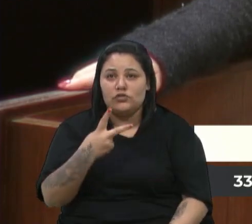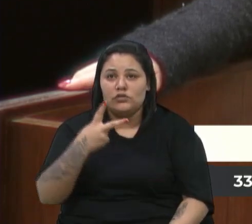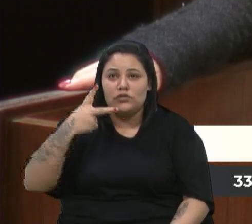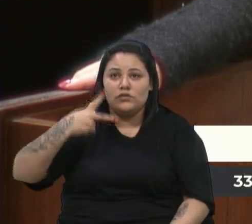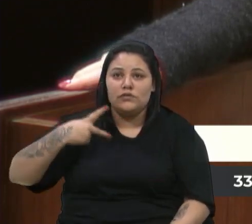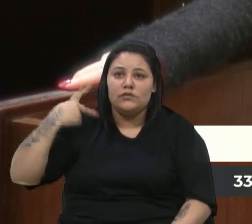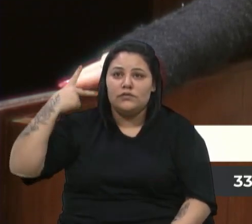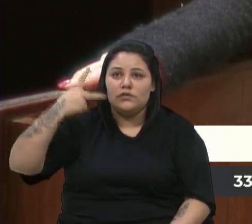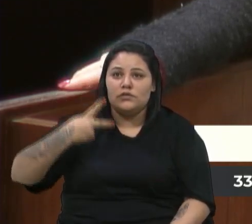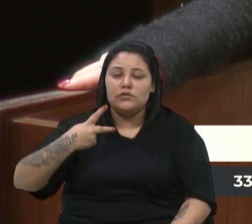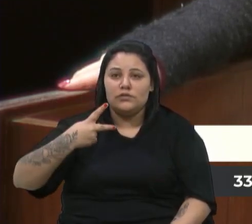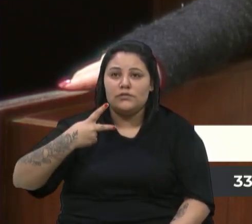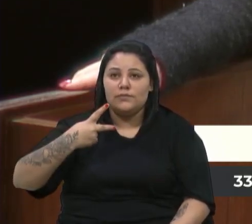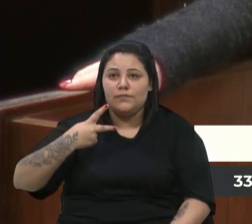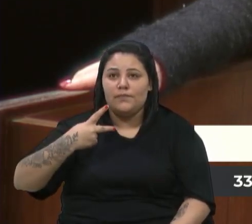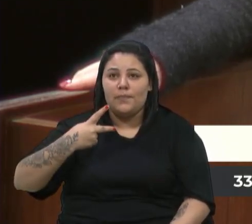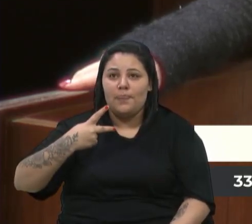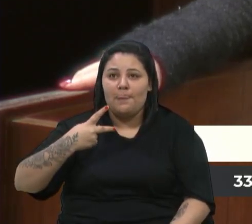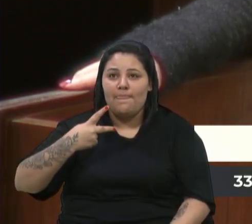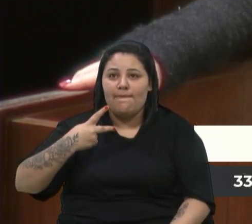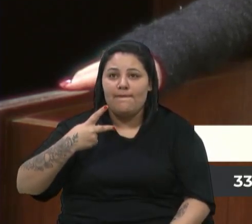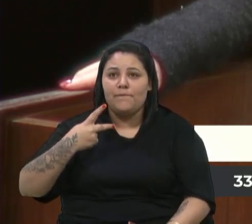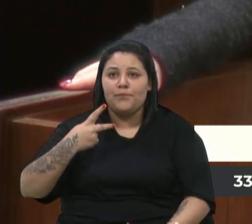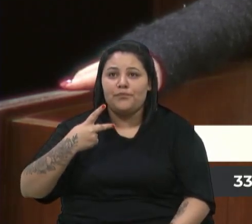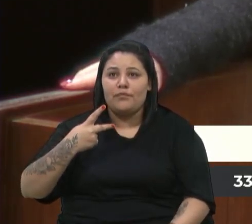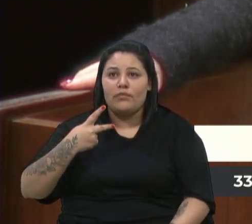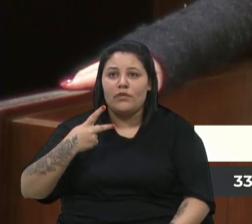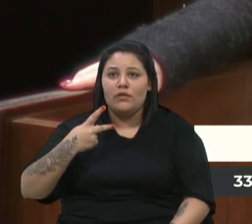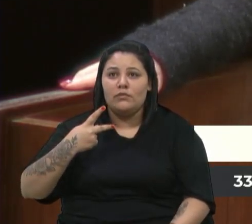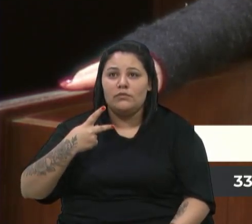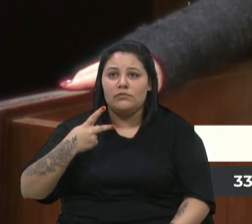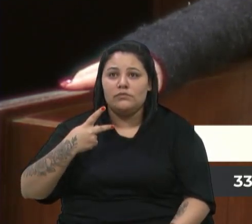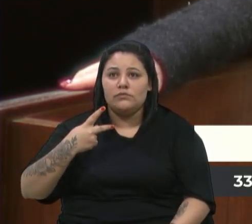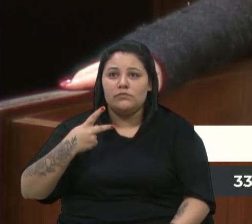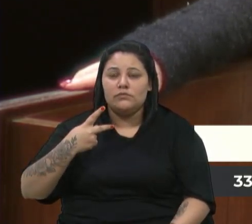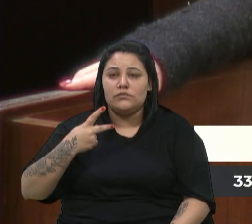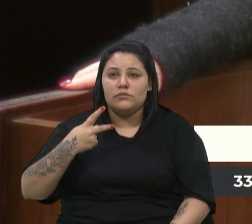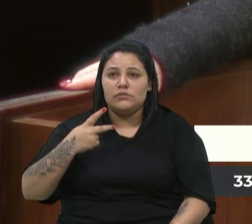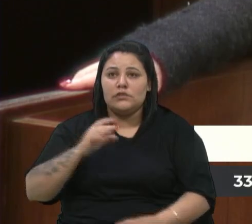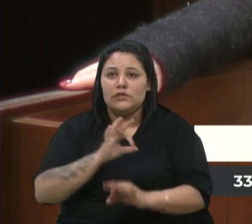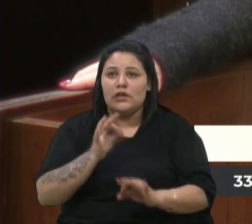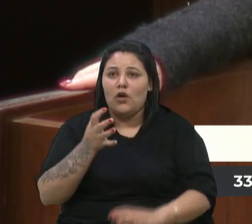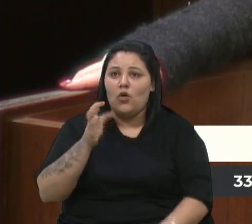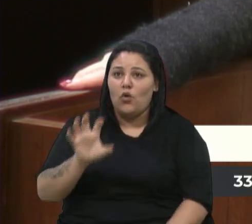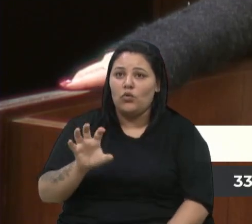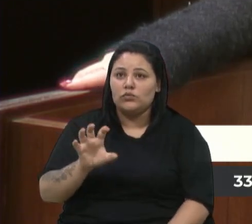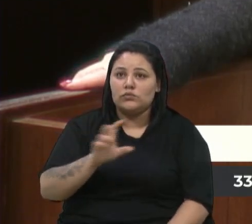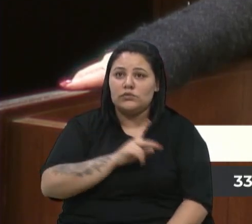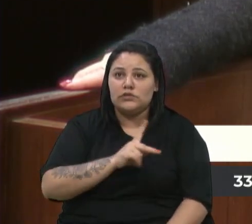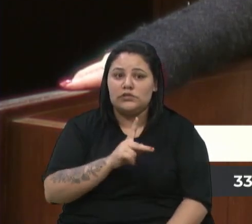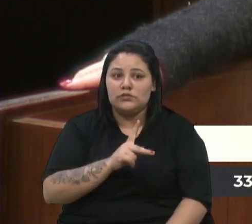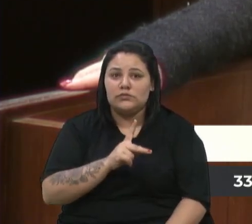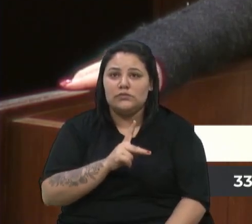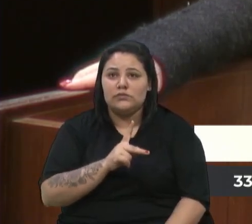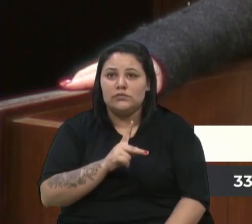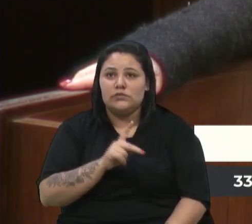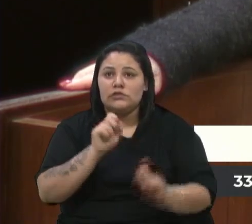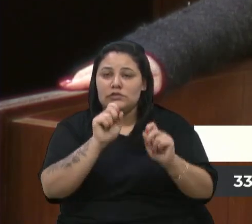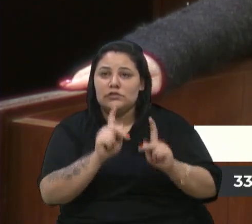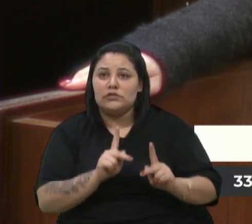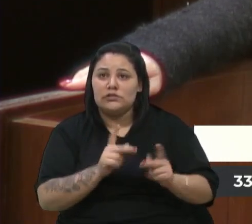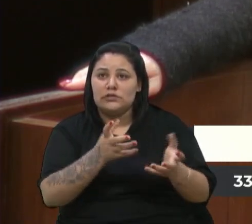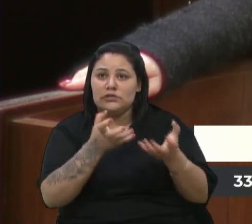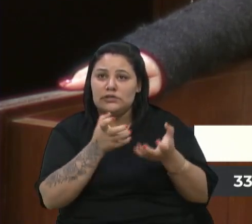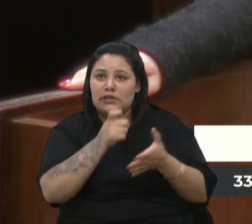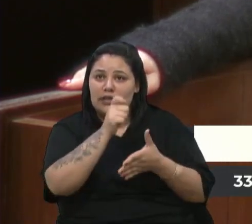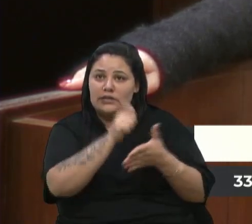vereadores, nada contra o presidente, né, mas os 22 vereadores que quiserem e puderem assinar para a criação